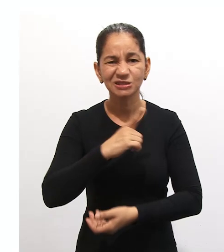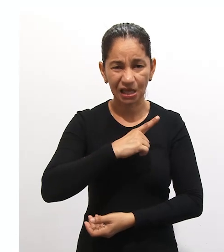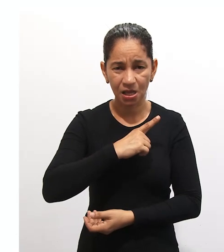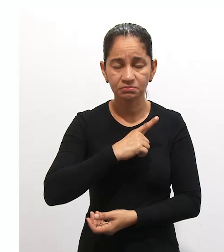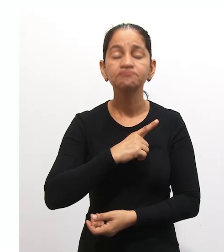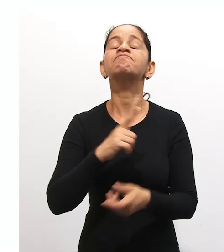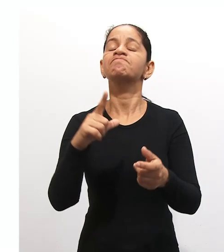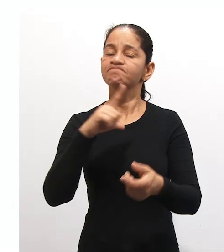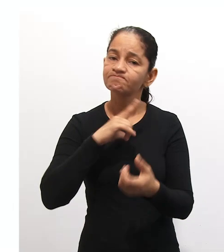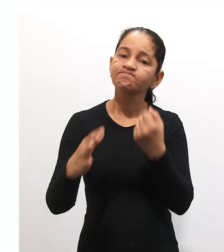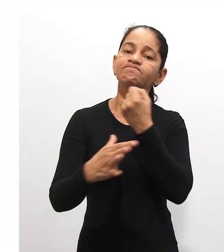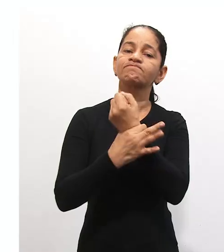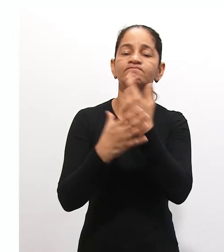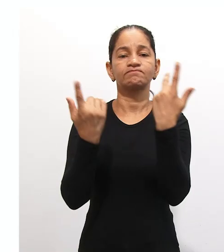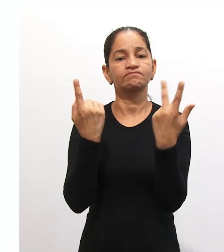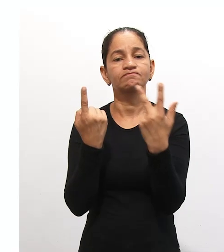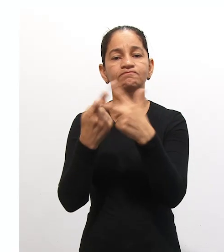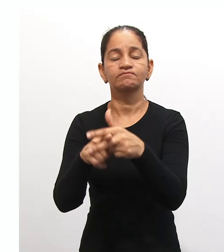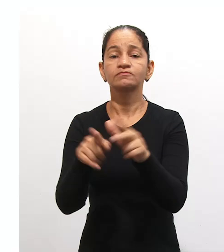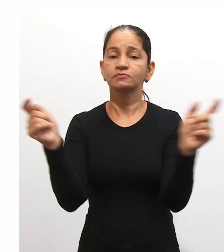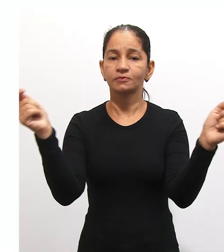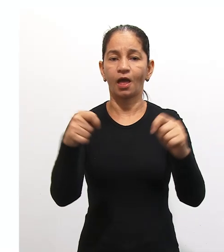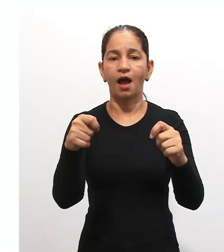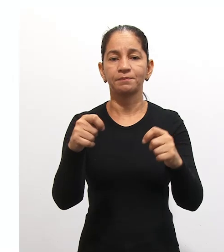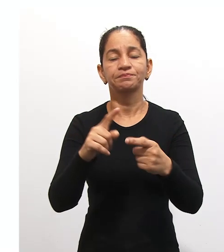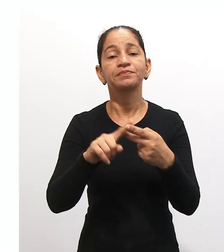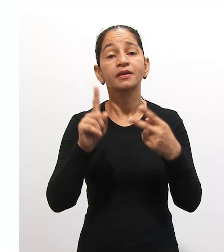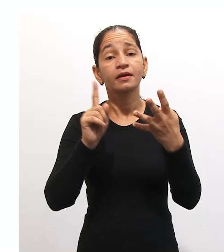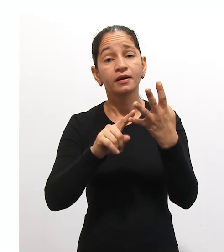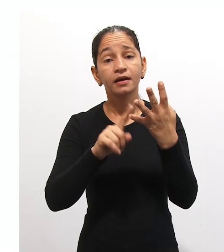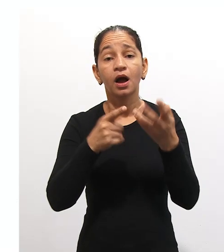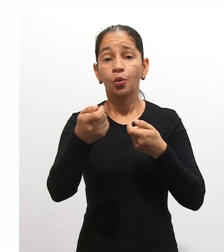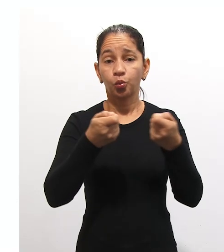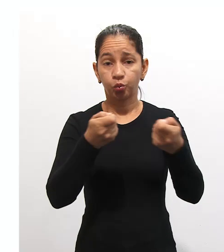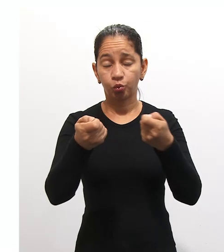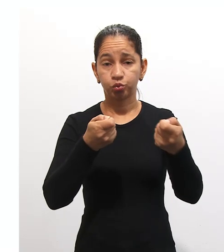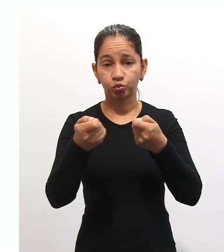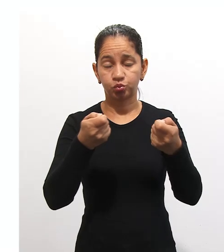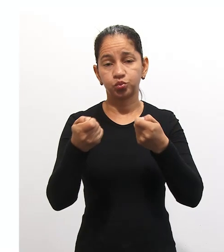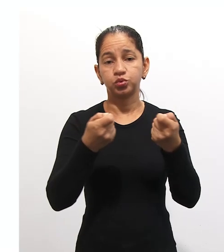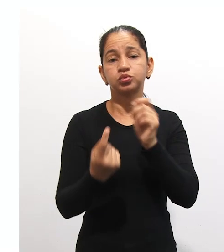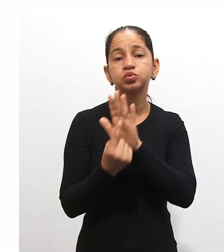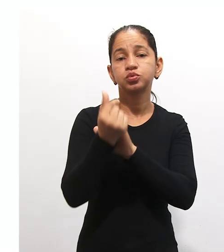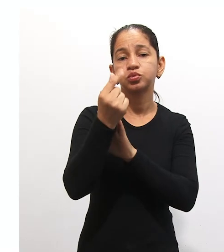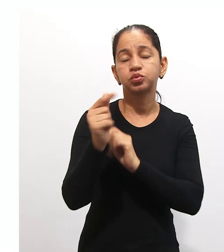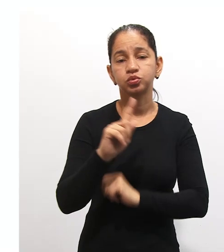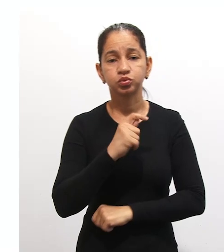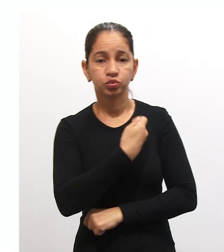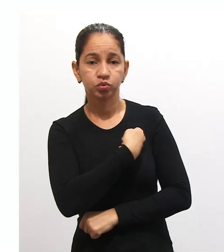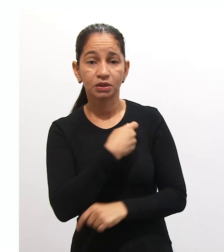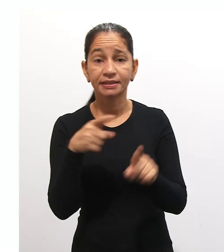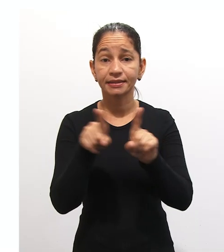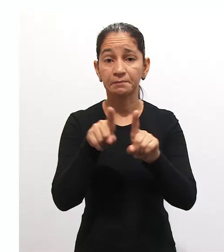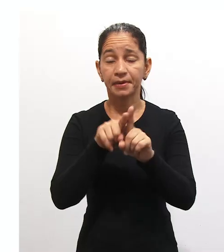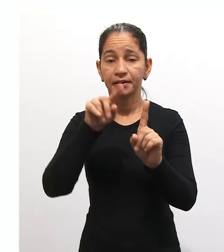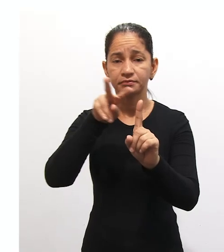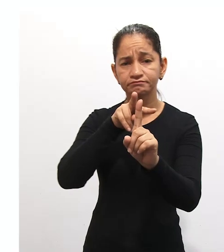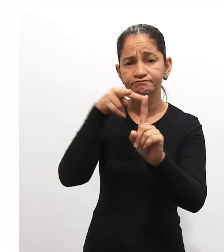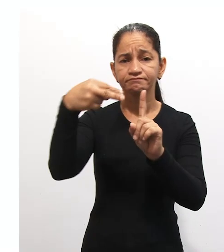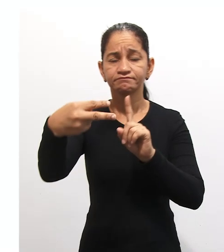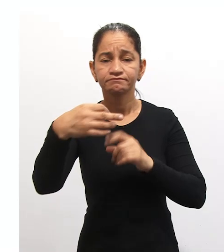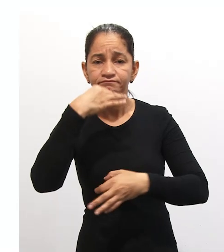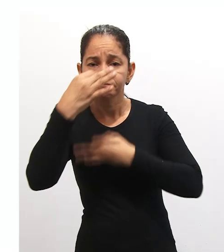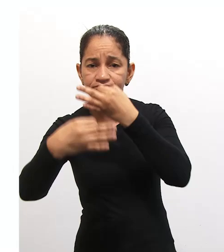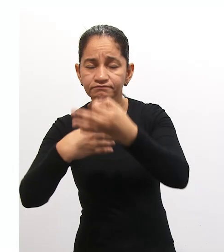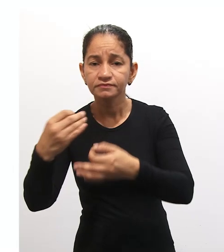desvios e mostram a eficiência operacional. O controle orçamentário e os indicadores avaliam